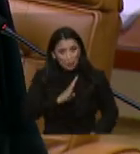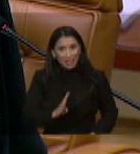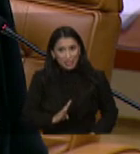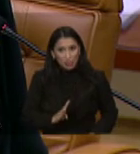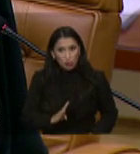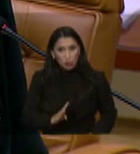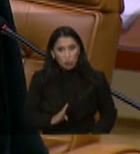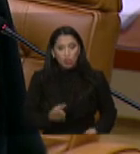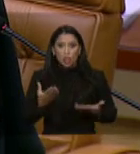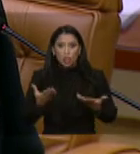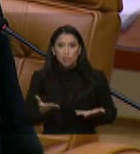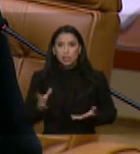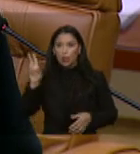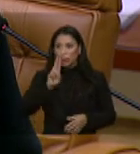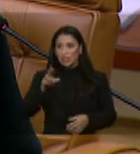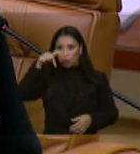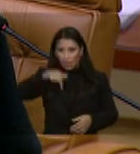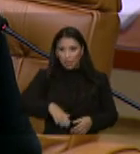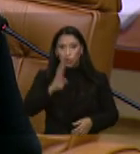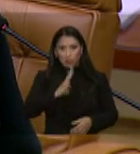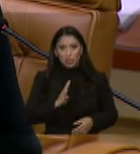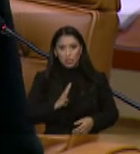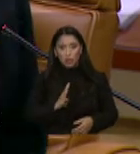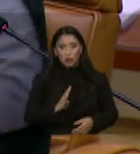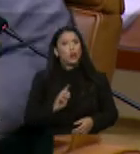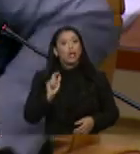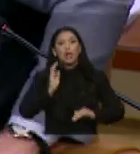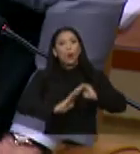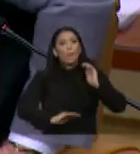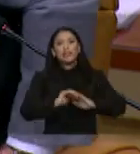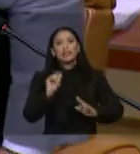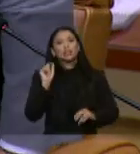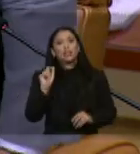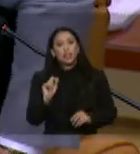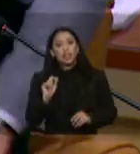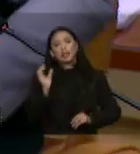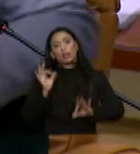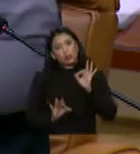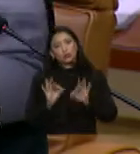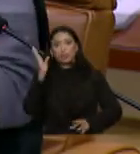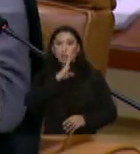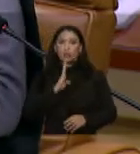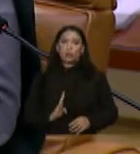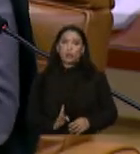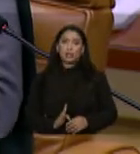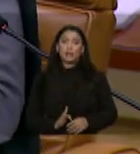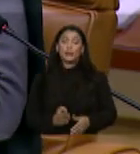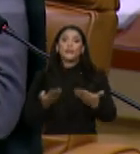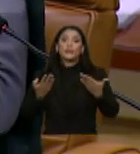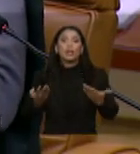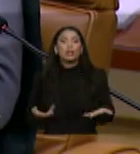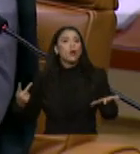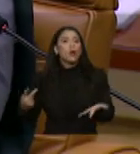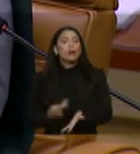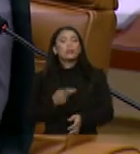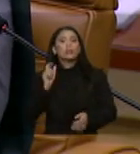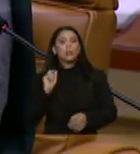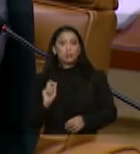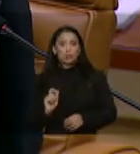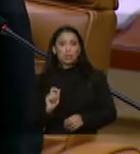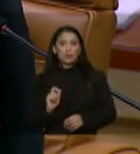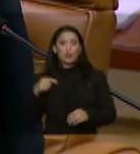é feito no Brasil a justiça brasileira é competente e hoje o que ocorre hoje nós acabamos